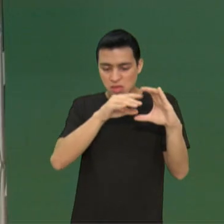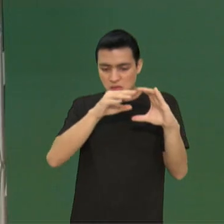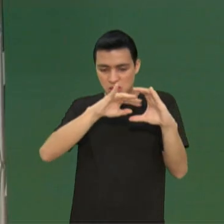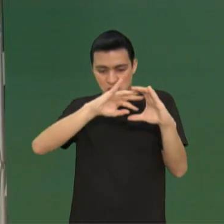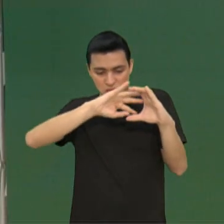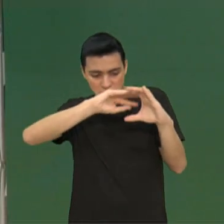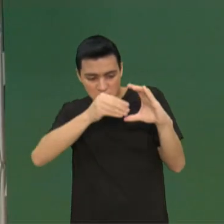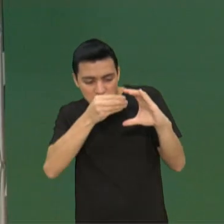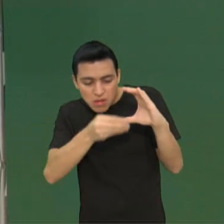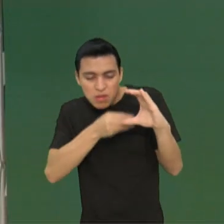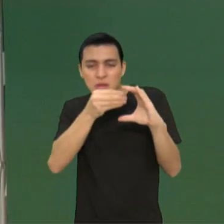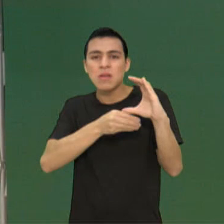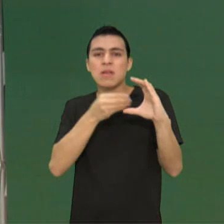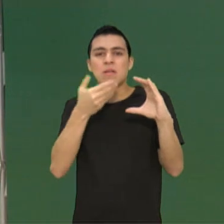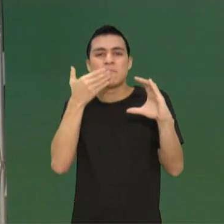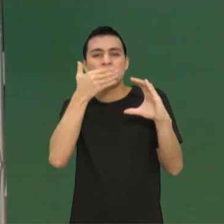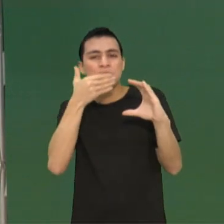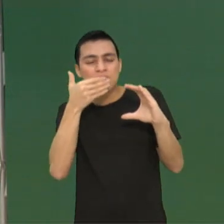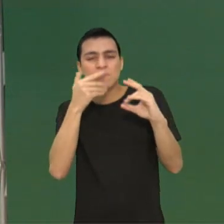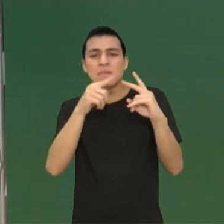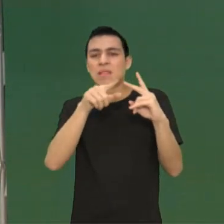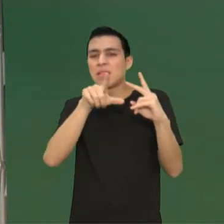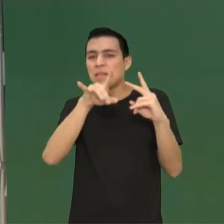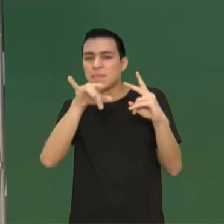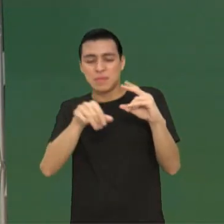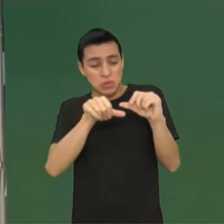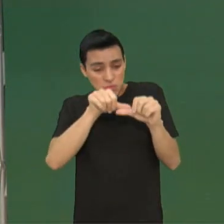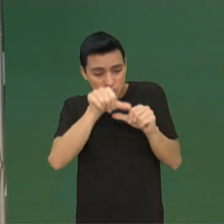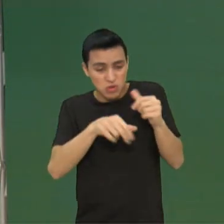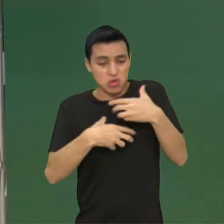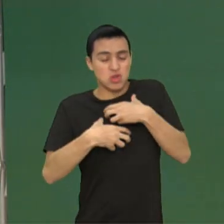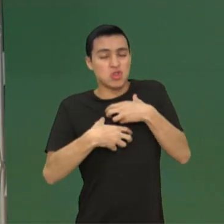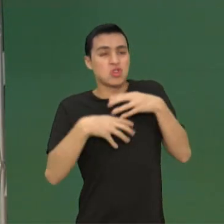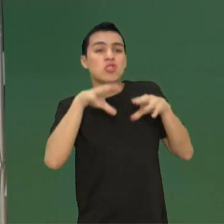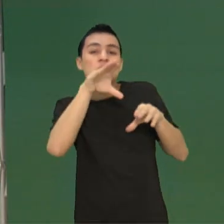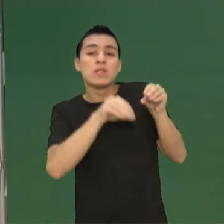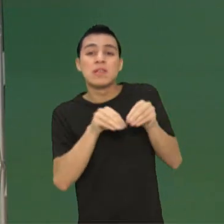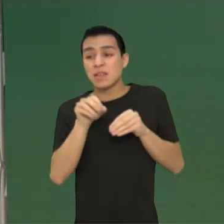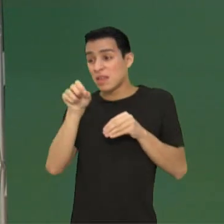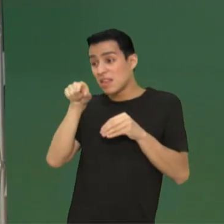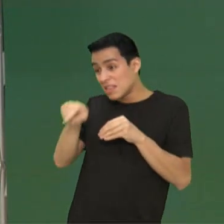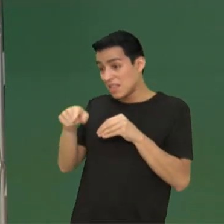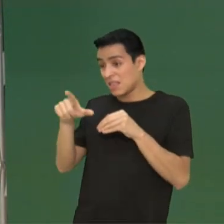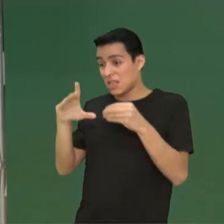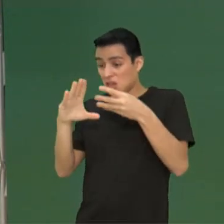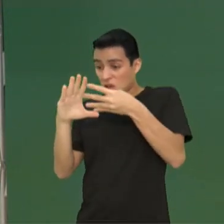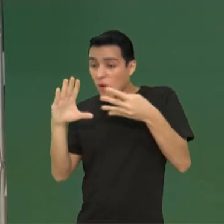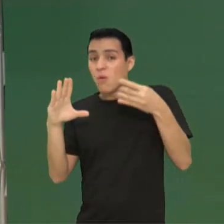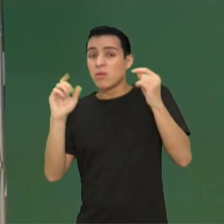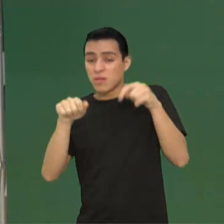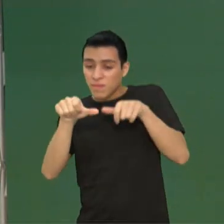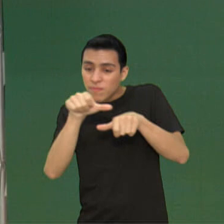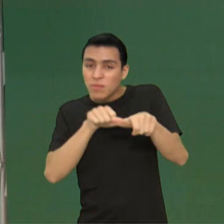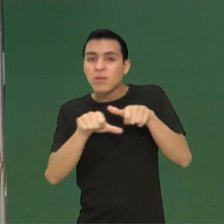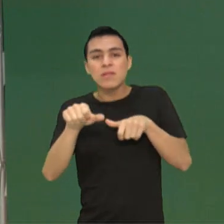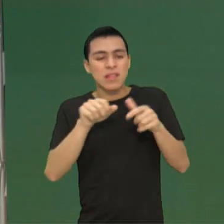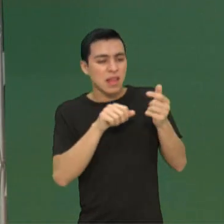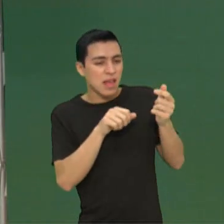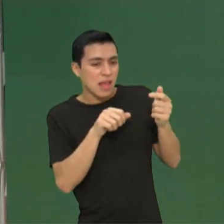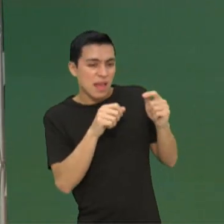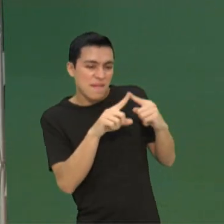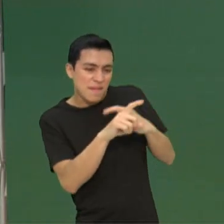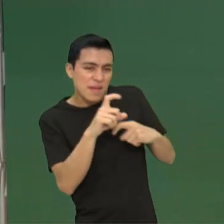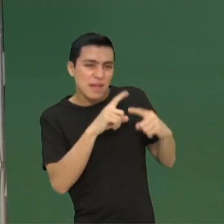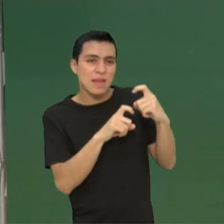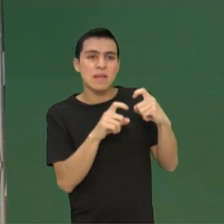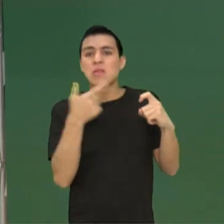ganhar um lipídio, ela pode ganhar um açúcar, ela pode mudar de formato. Quem tem Golgi pode fazer isso. Bactérias que são